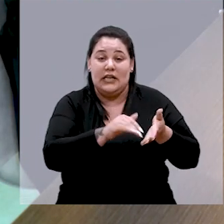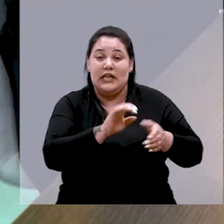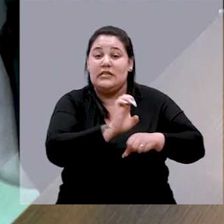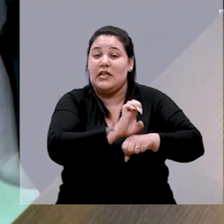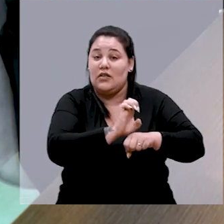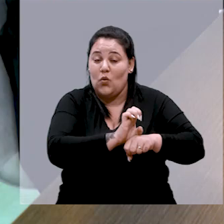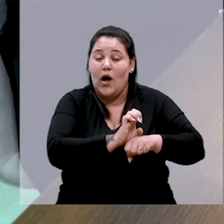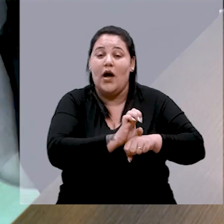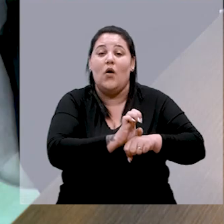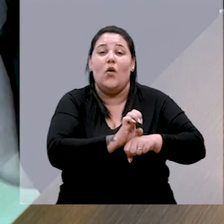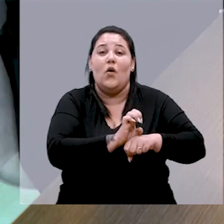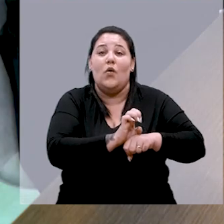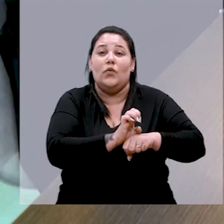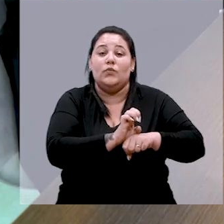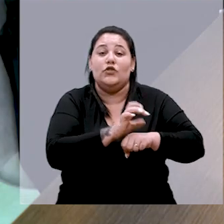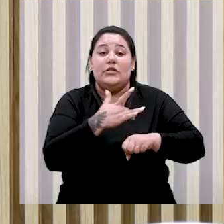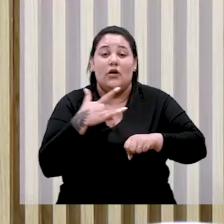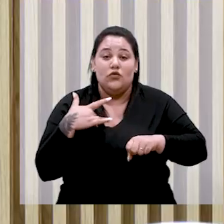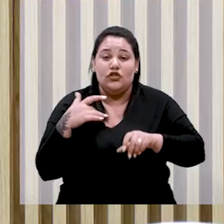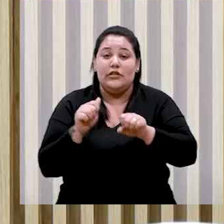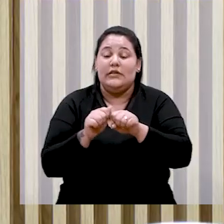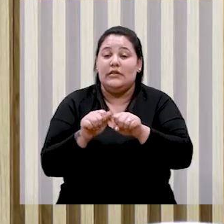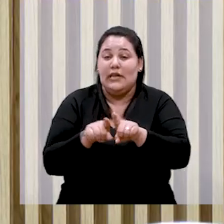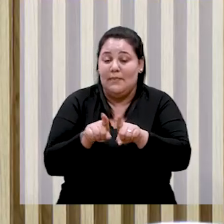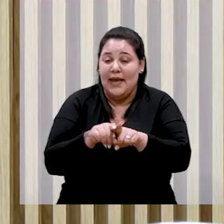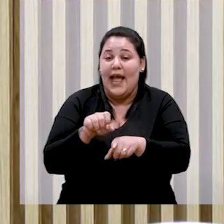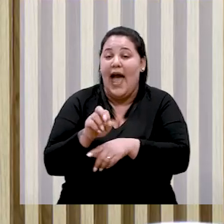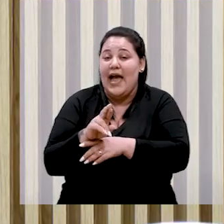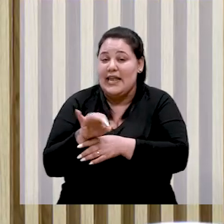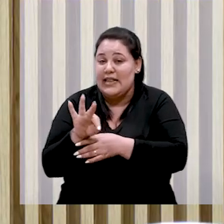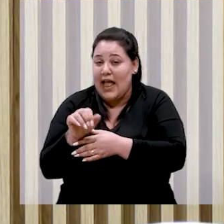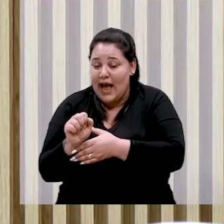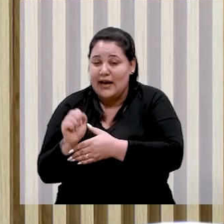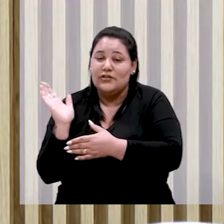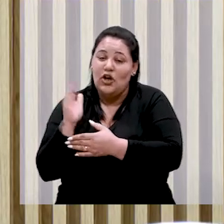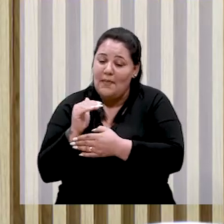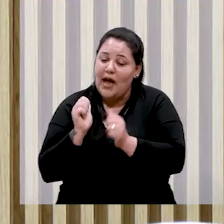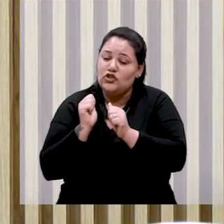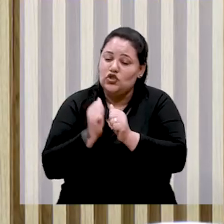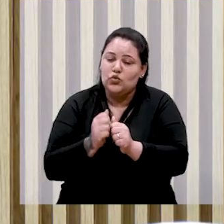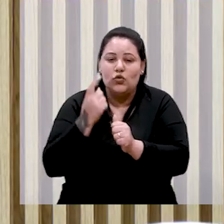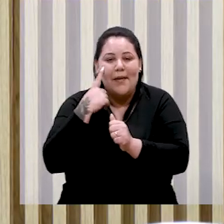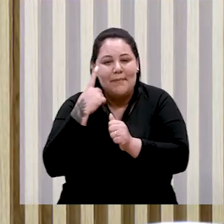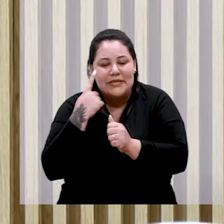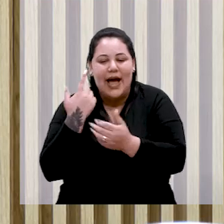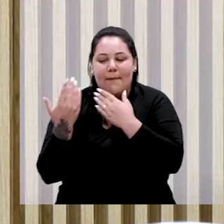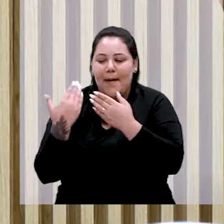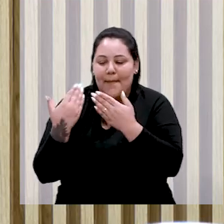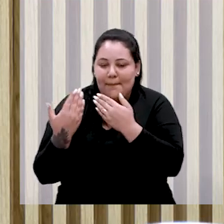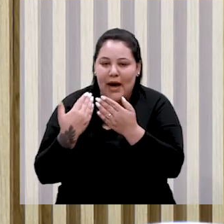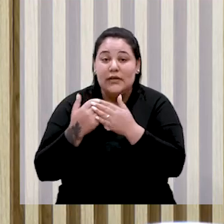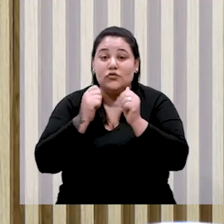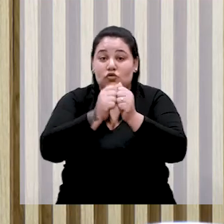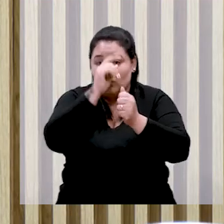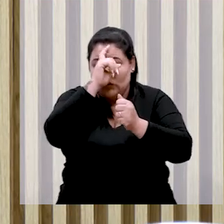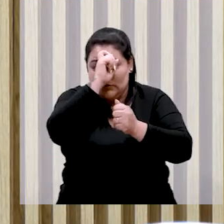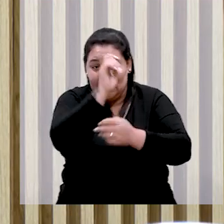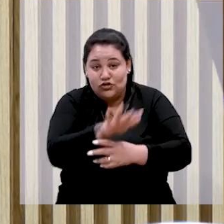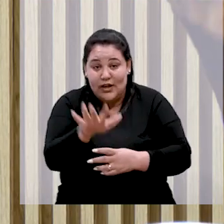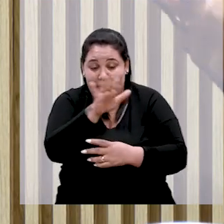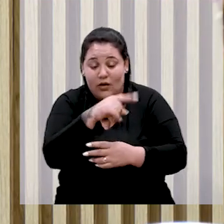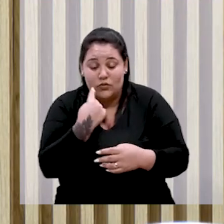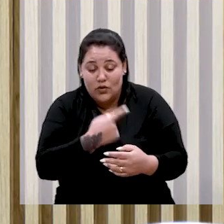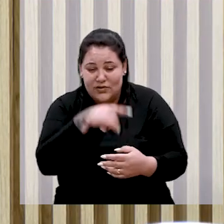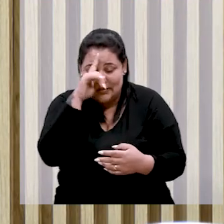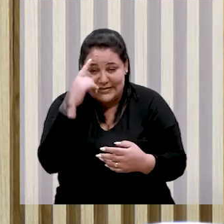de Saúde, né, a secretária Arita Bergman, para que viesse conosco, para que a gente pensasse sobre isso. Então, assim, junto com o Hospital Geral, a